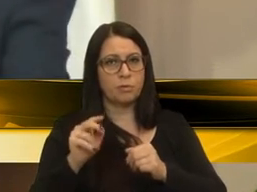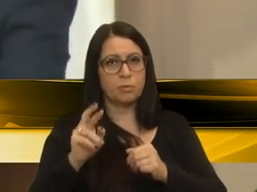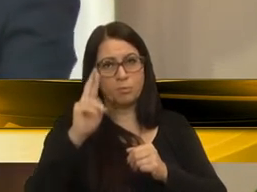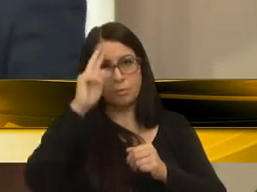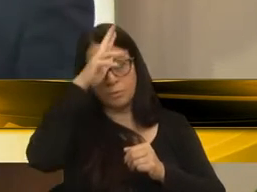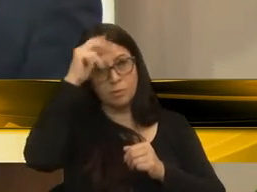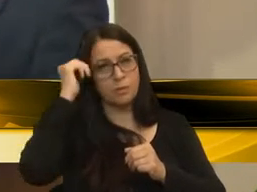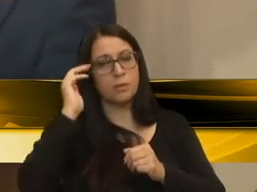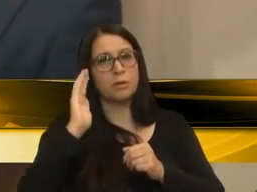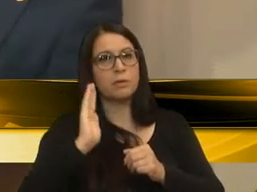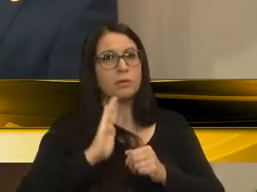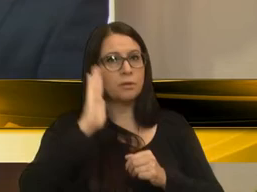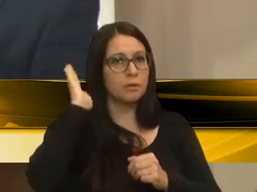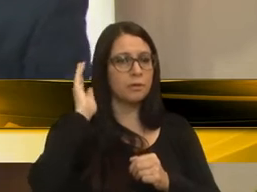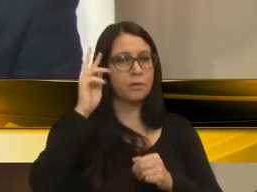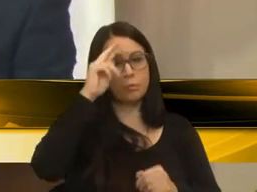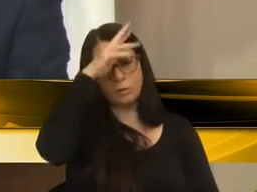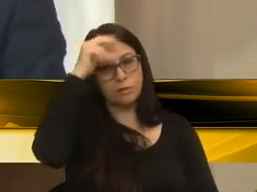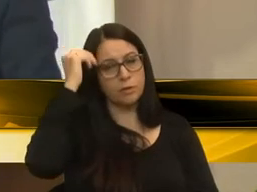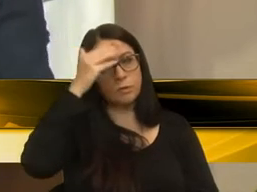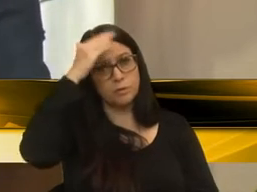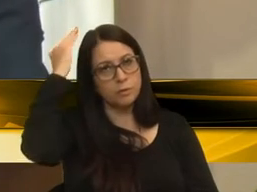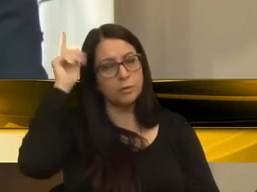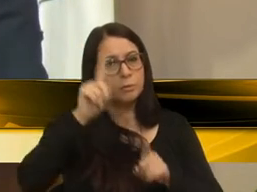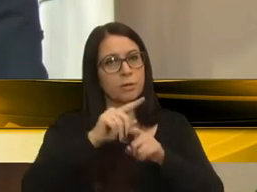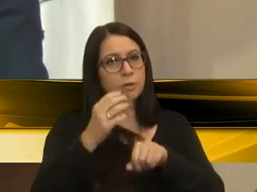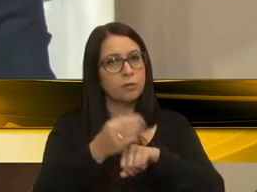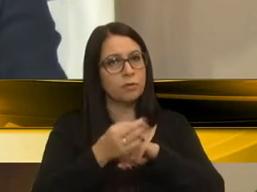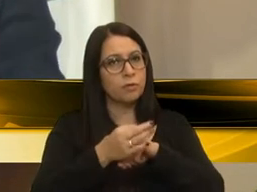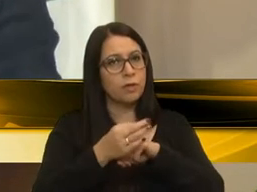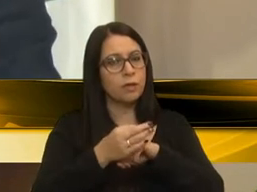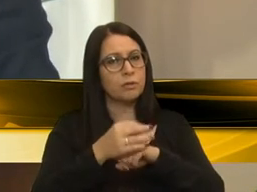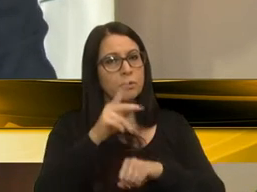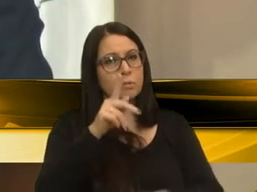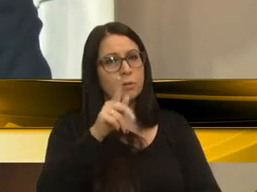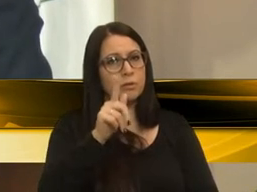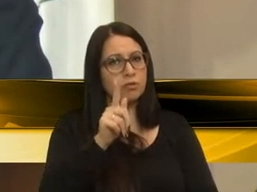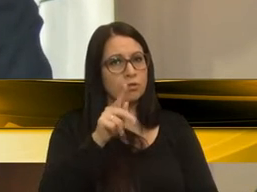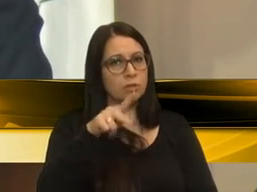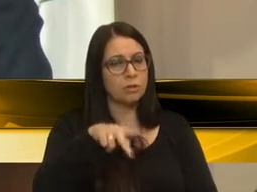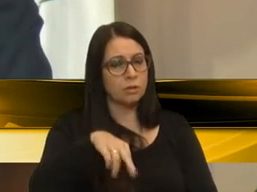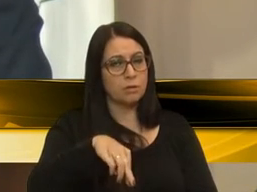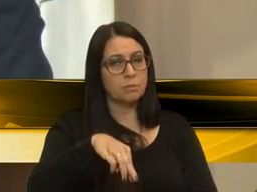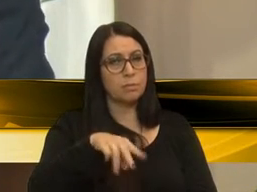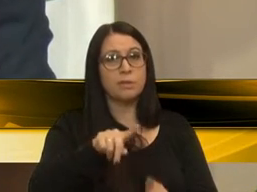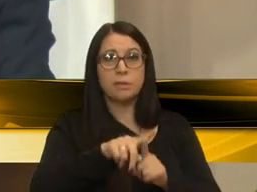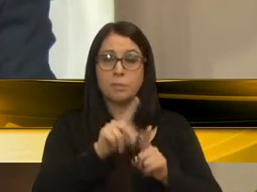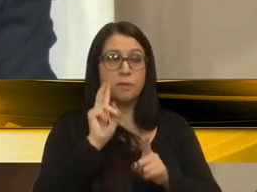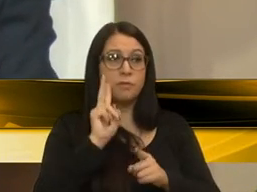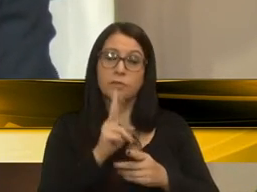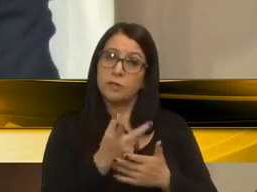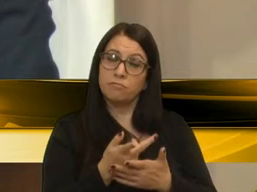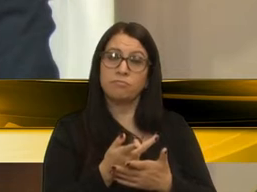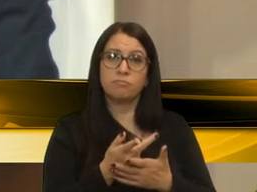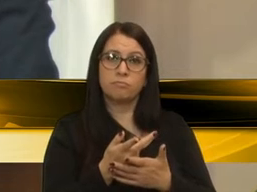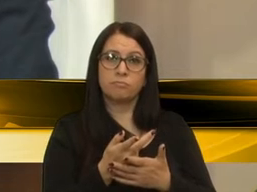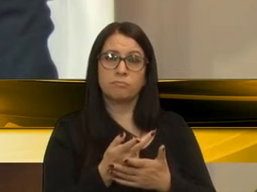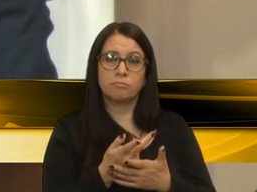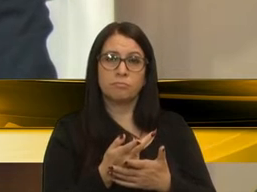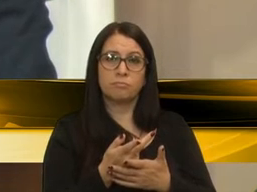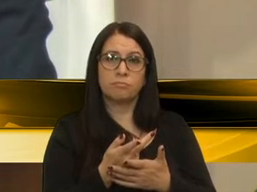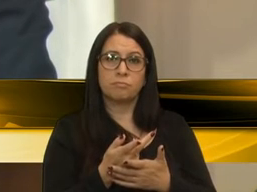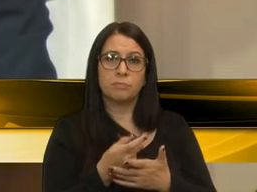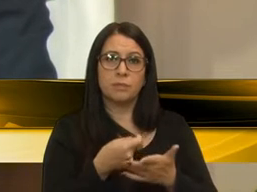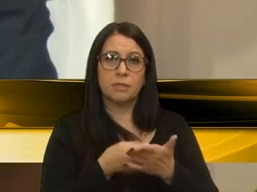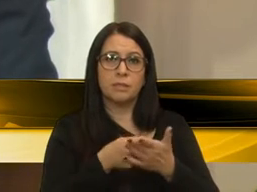vá o prefeito Alceu também, com os advogados da PGM. Estou tentando fazer